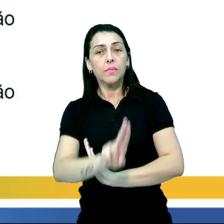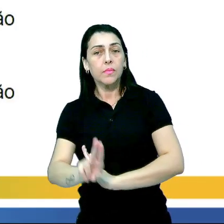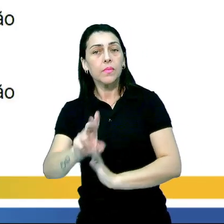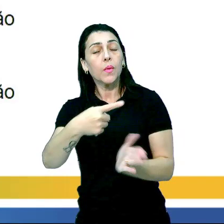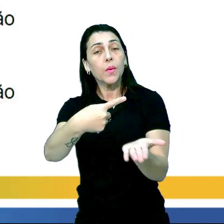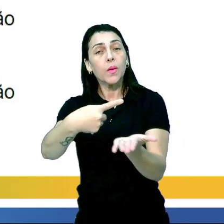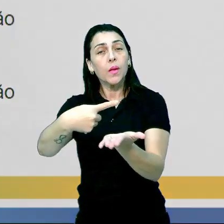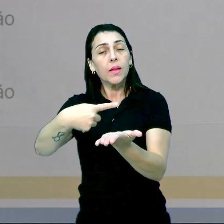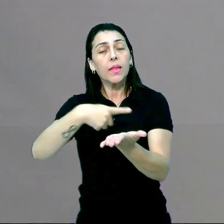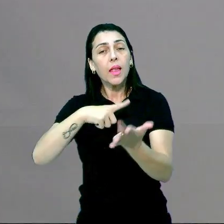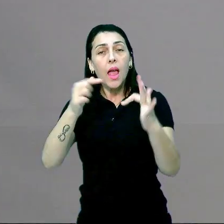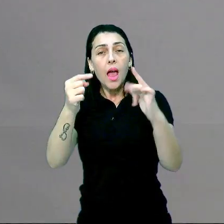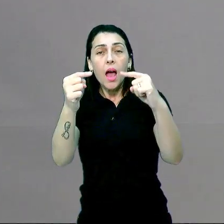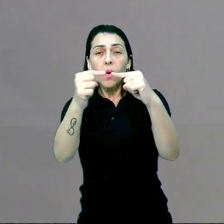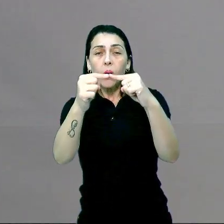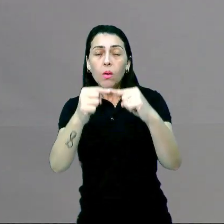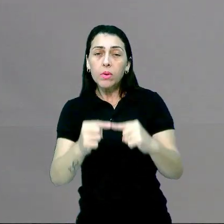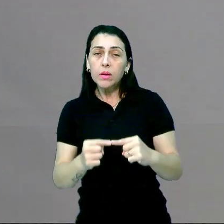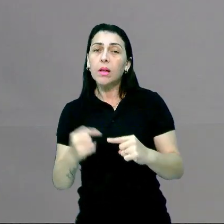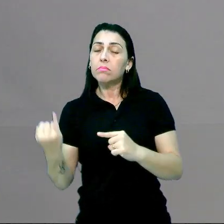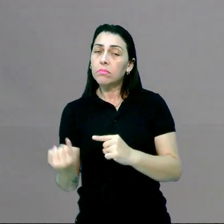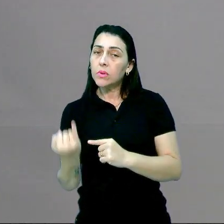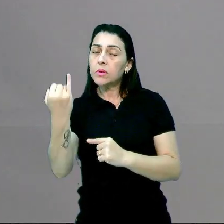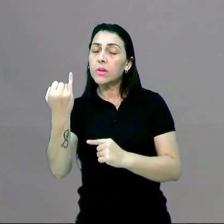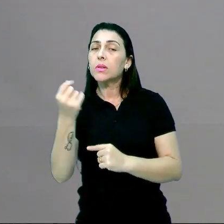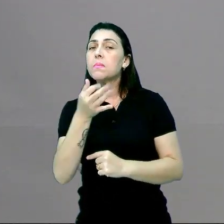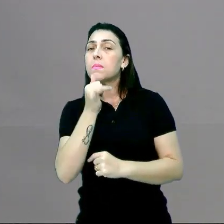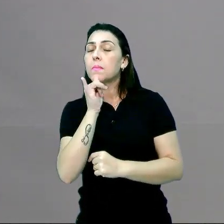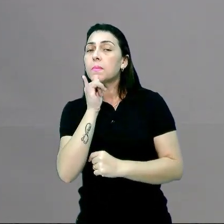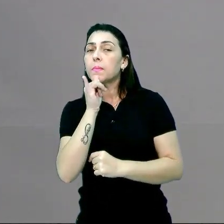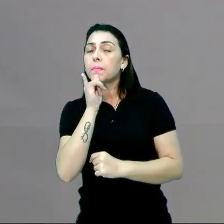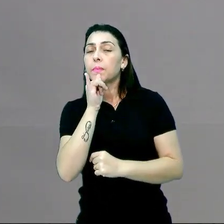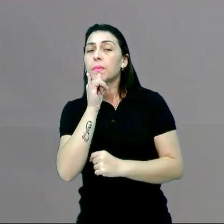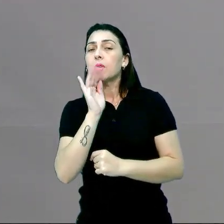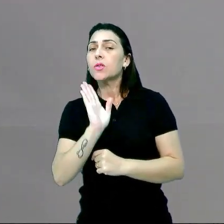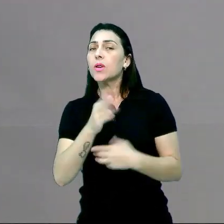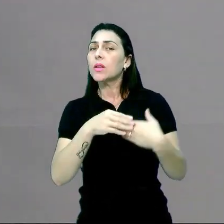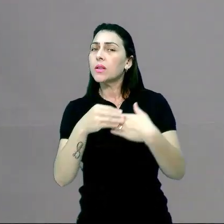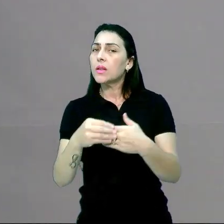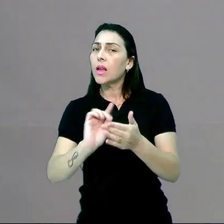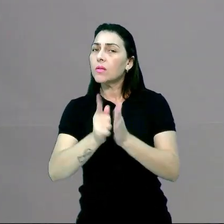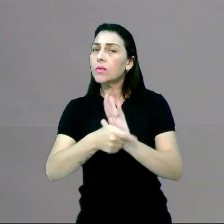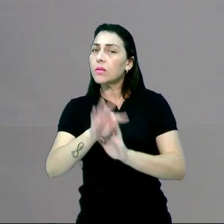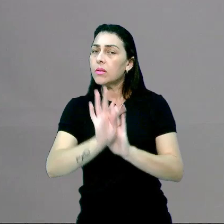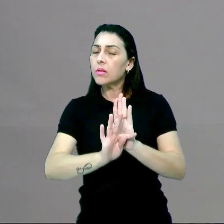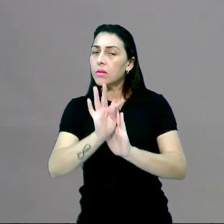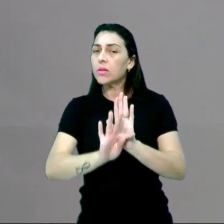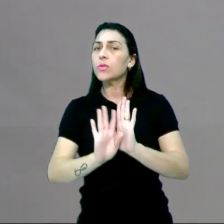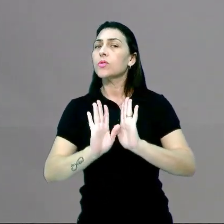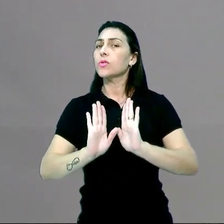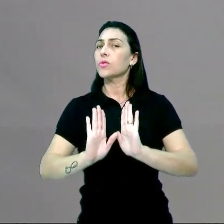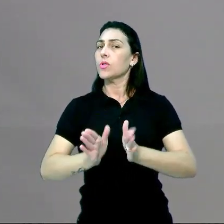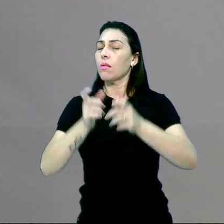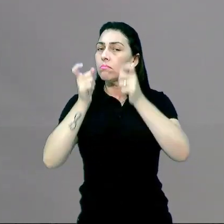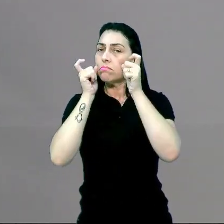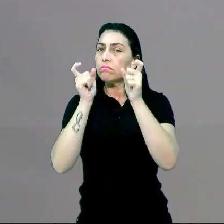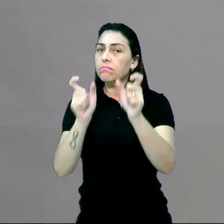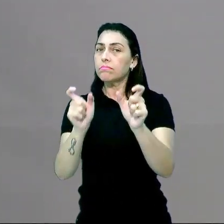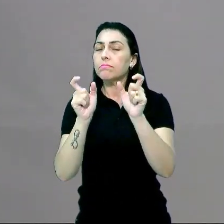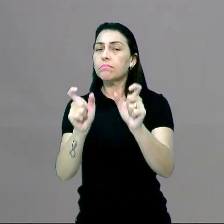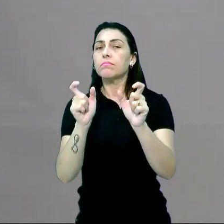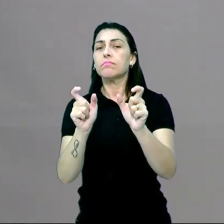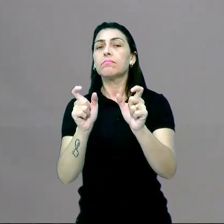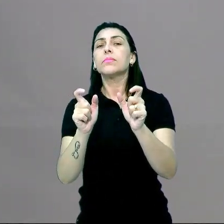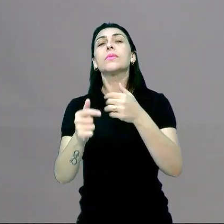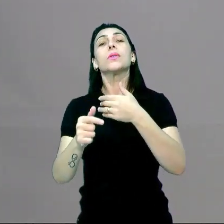cartaz, observe que é muito interessante, por exemplo, quando ele já traz o gênero textual. Então, você já se atenta que é